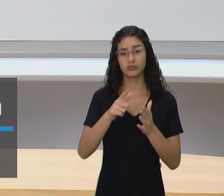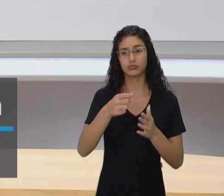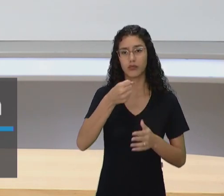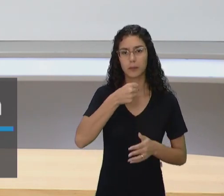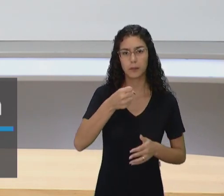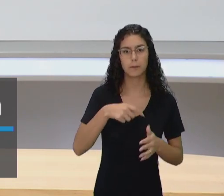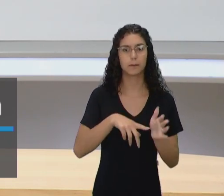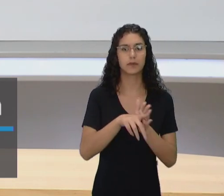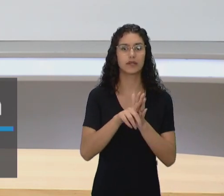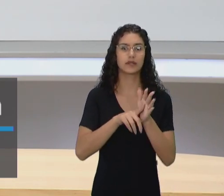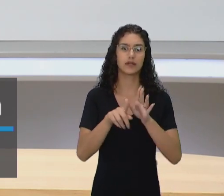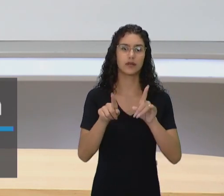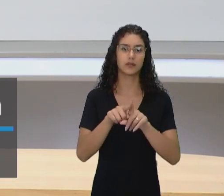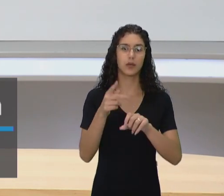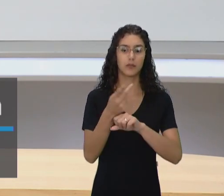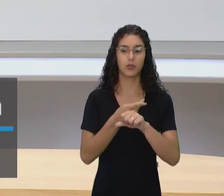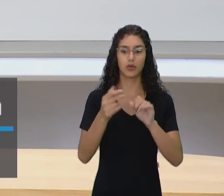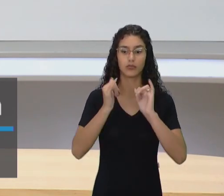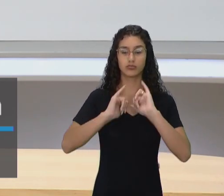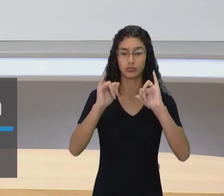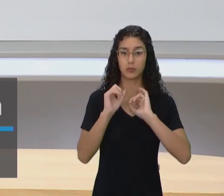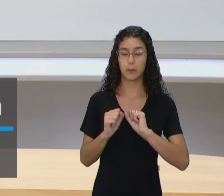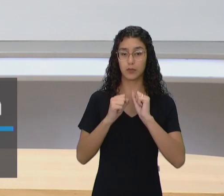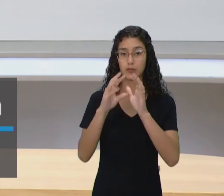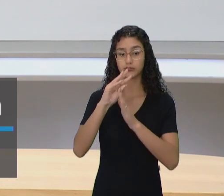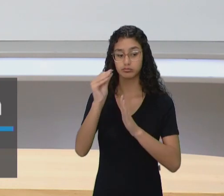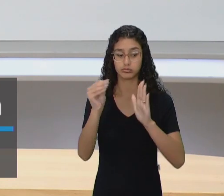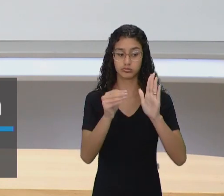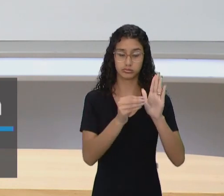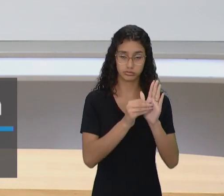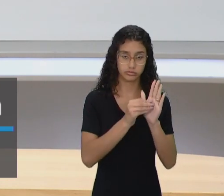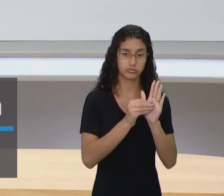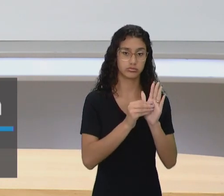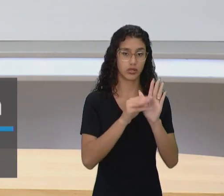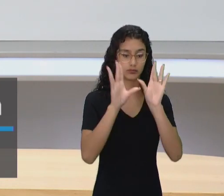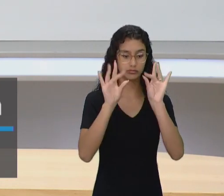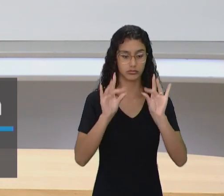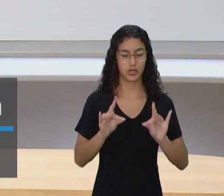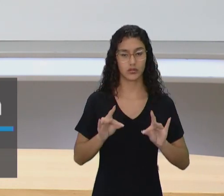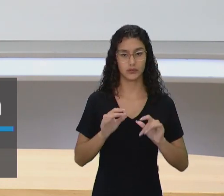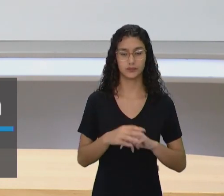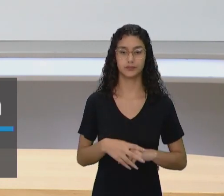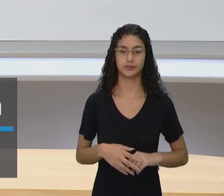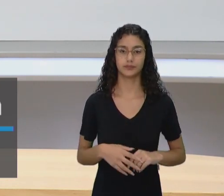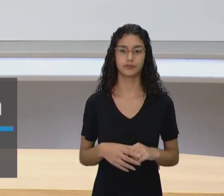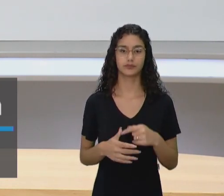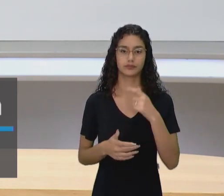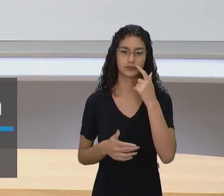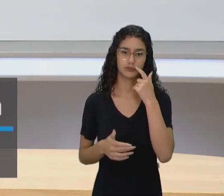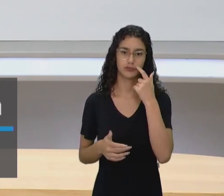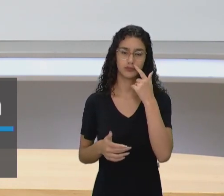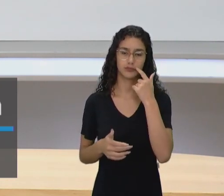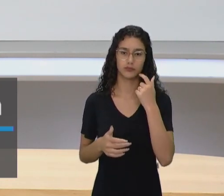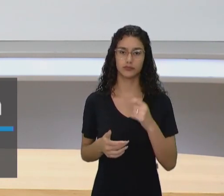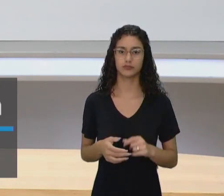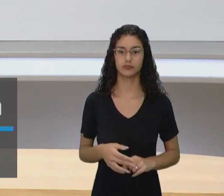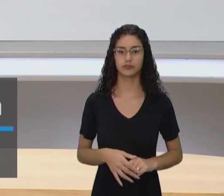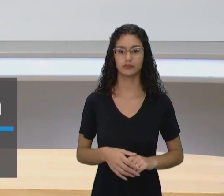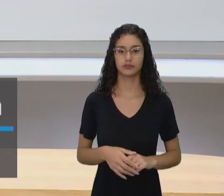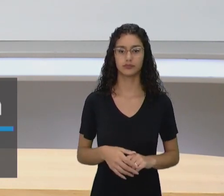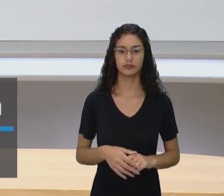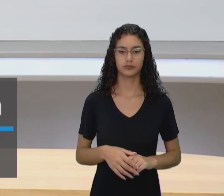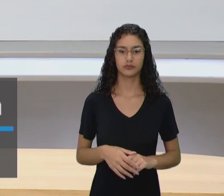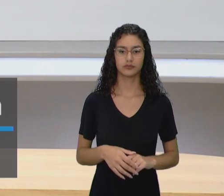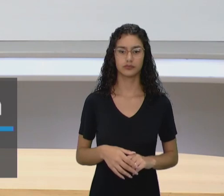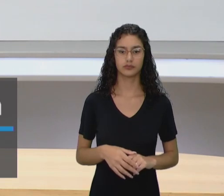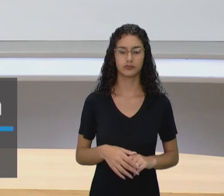vai pesquisar e correr atrás das informações para poder trazer o mais embasado possível, ok? Muito bem. Então